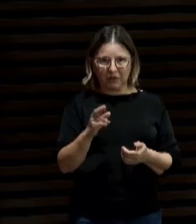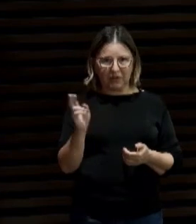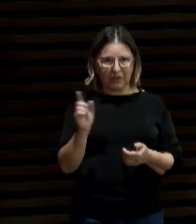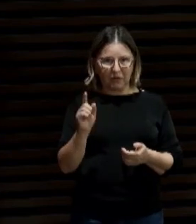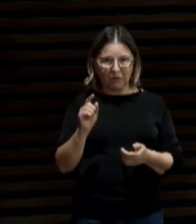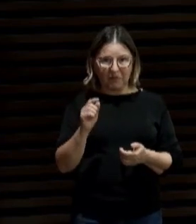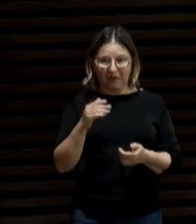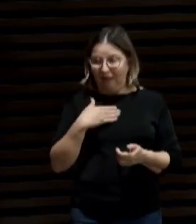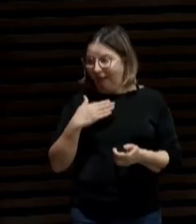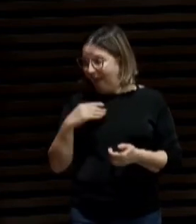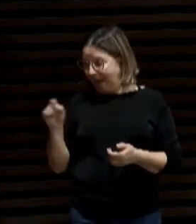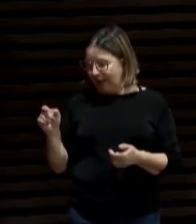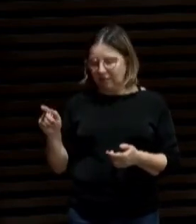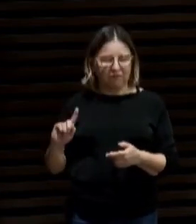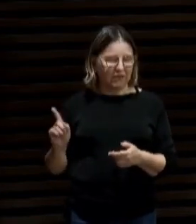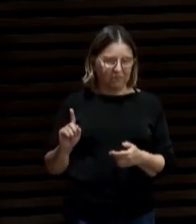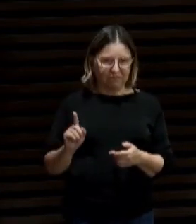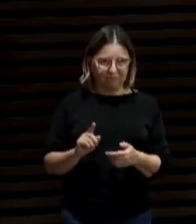porque disso depende a vida eterna.